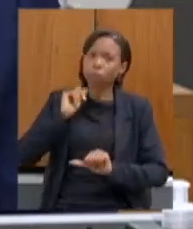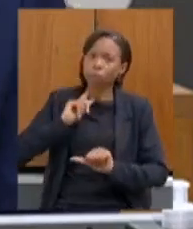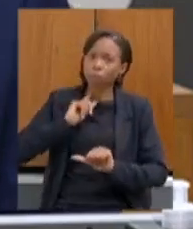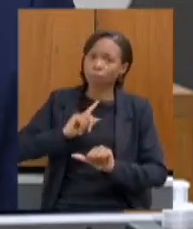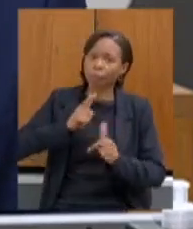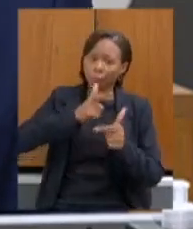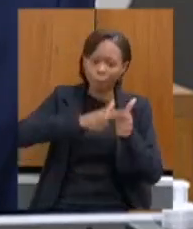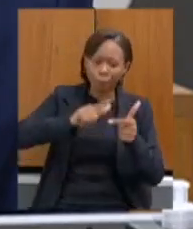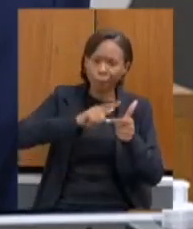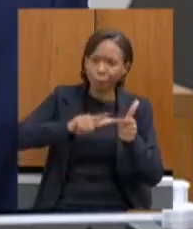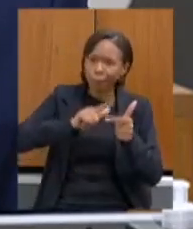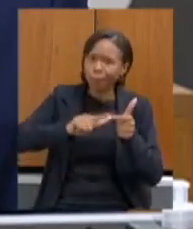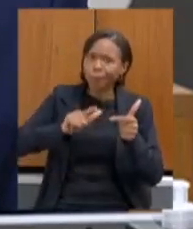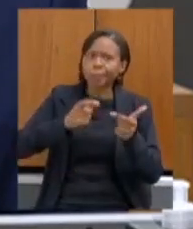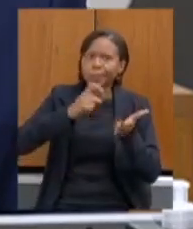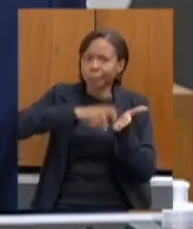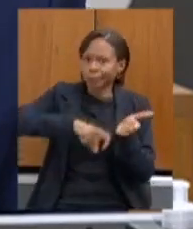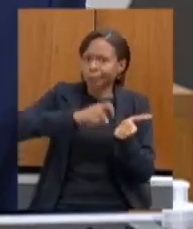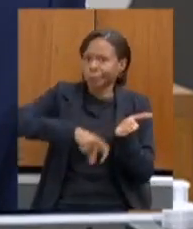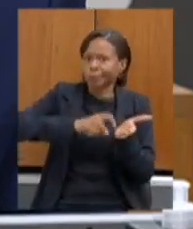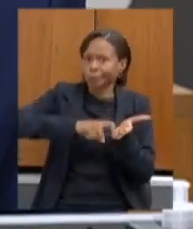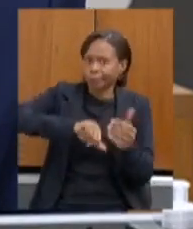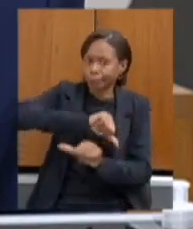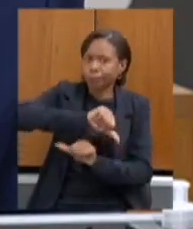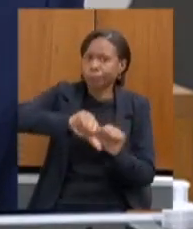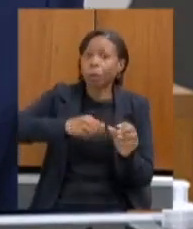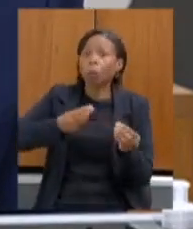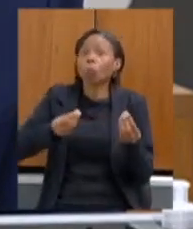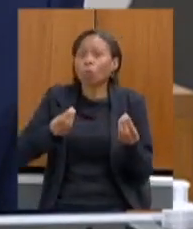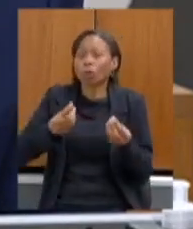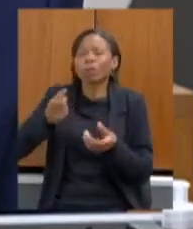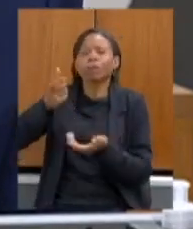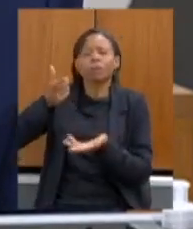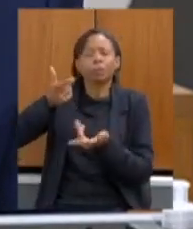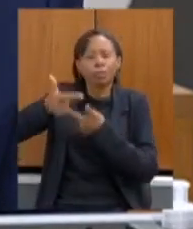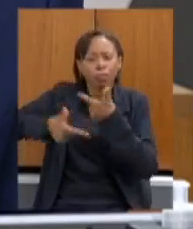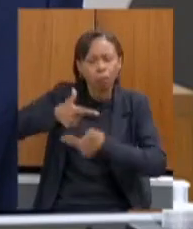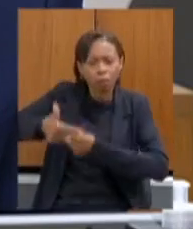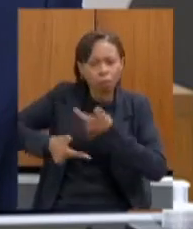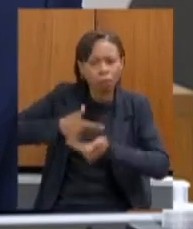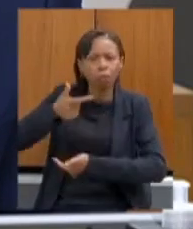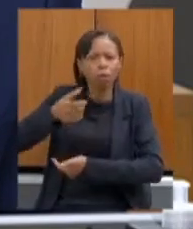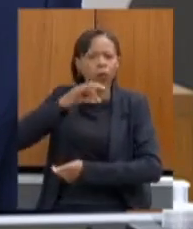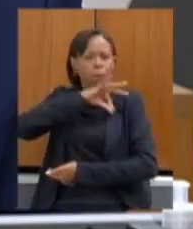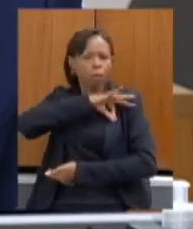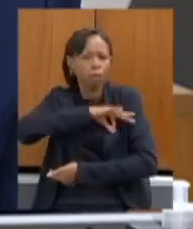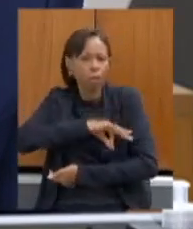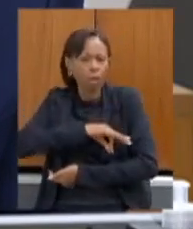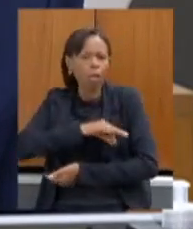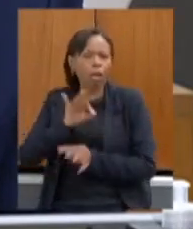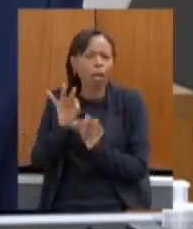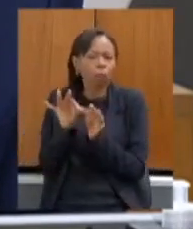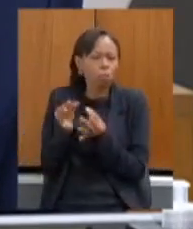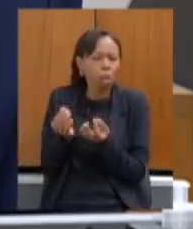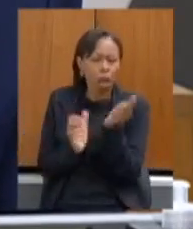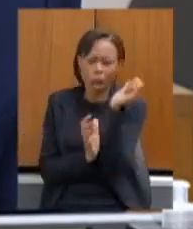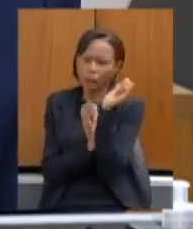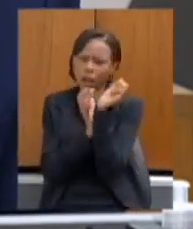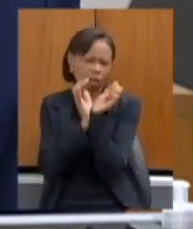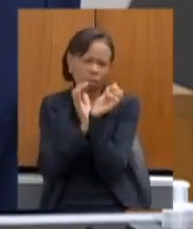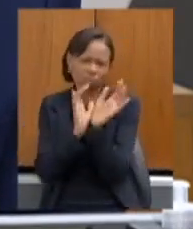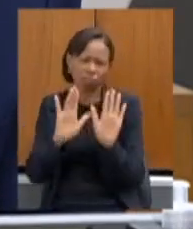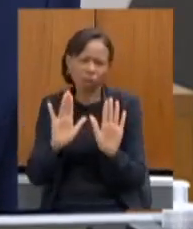encontra a partir da geração de emprego, renda, simplificação, desblocatização, para